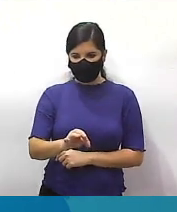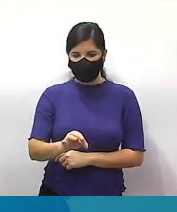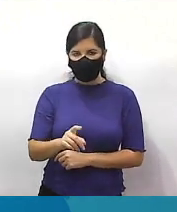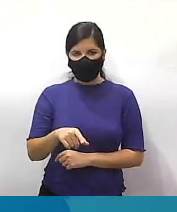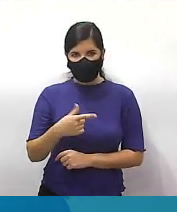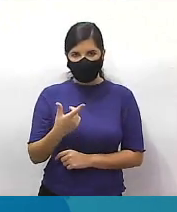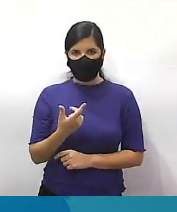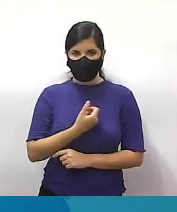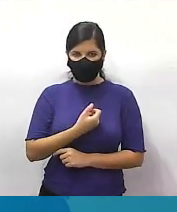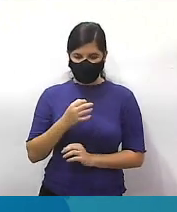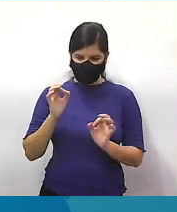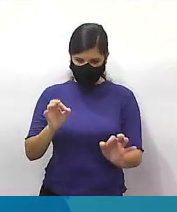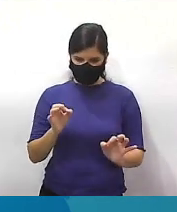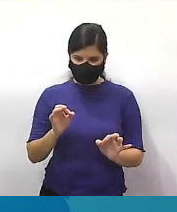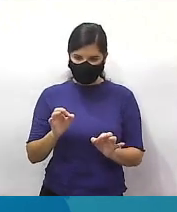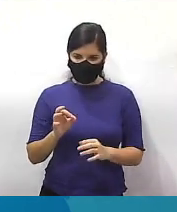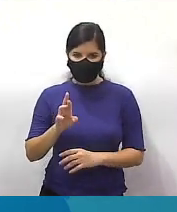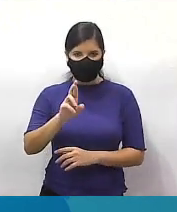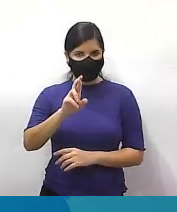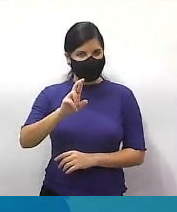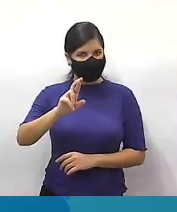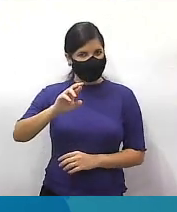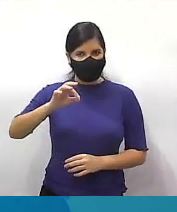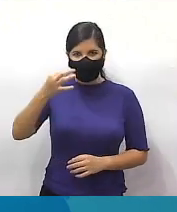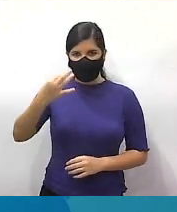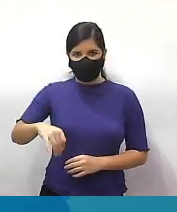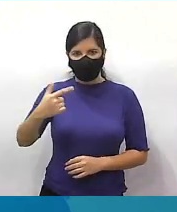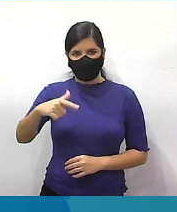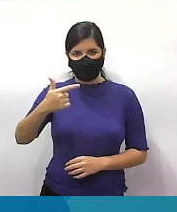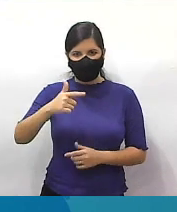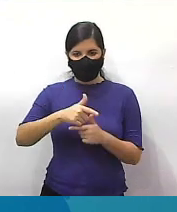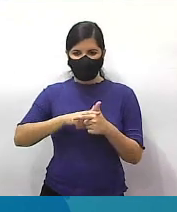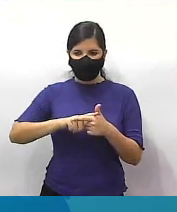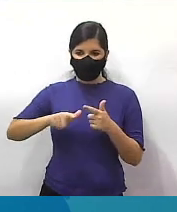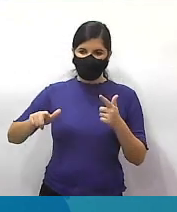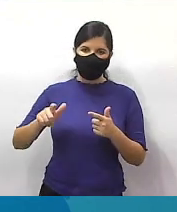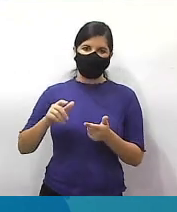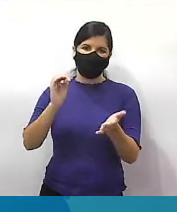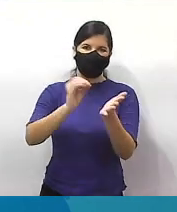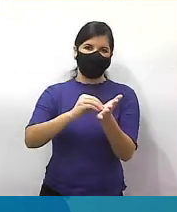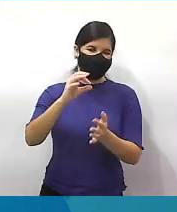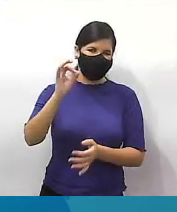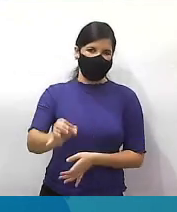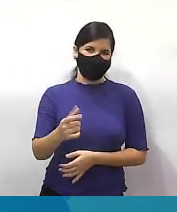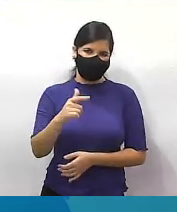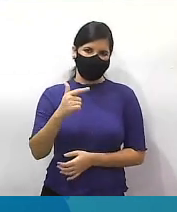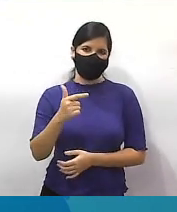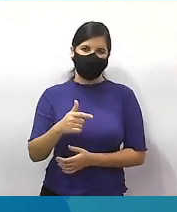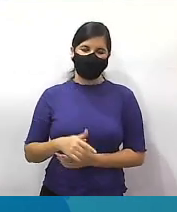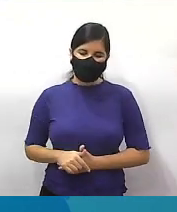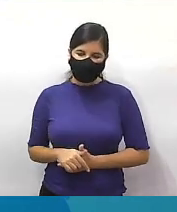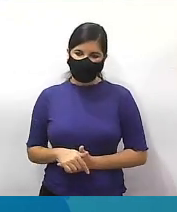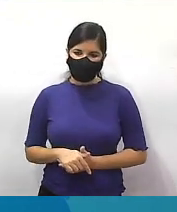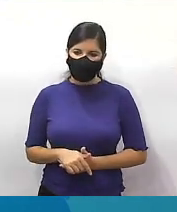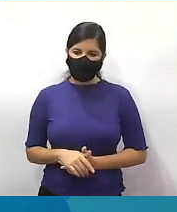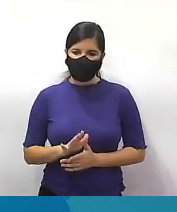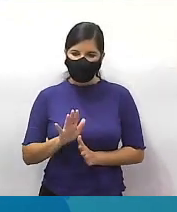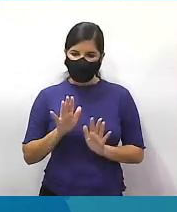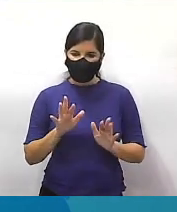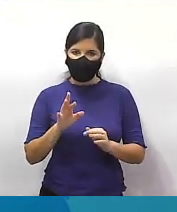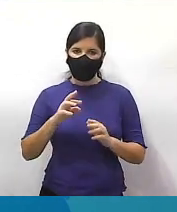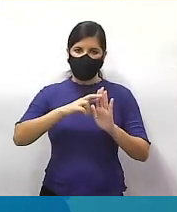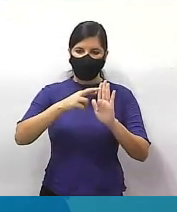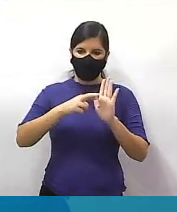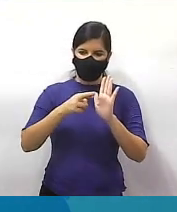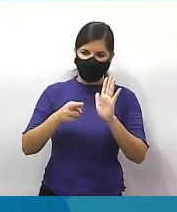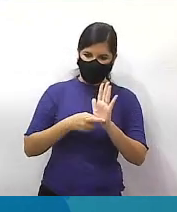a divisão é exata. Quando R não for, aí a divisão é inexata, não exata, tá bom? Preste atenção. E essa é a regrinha